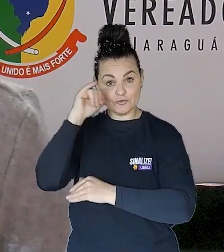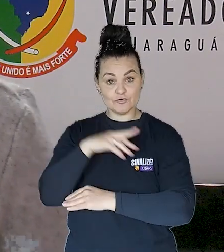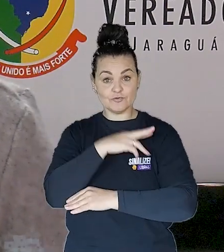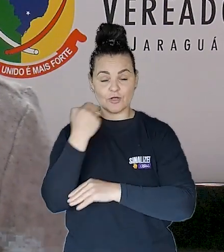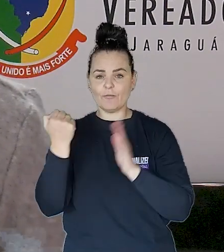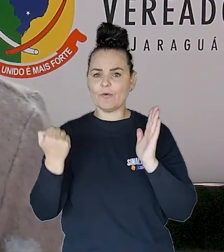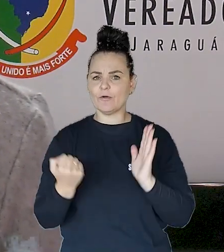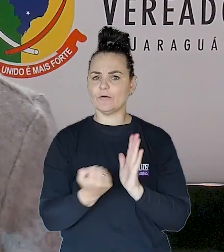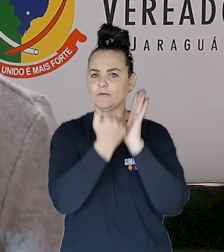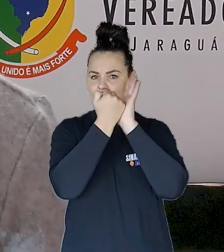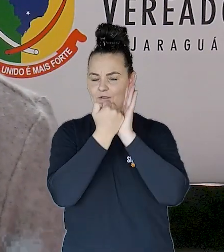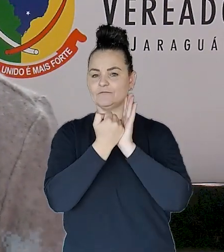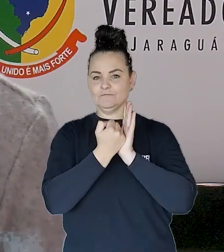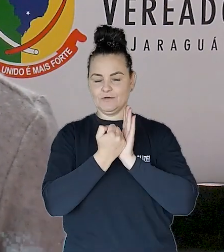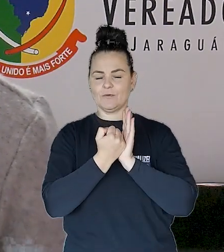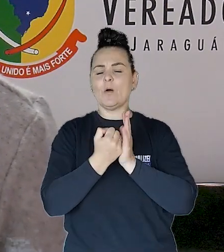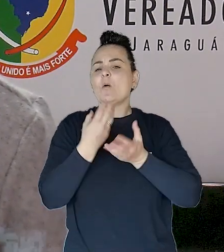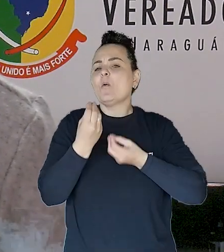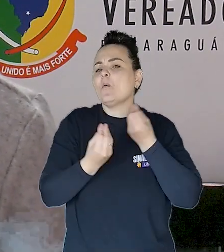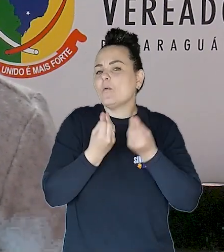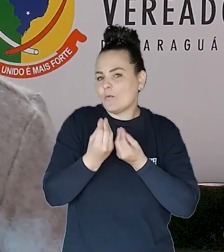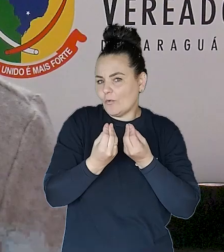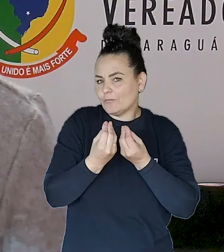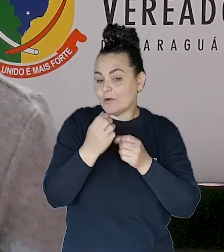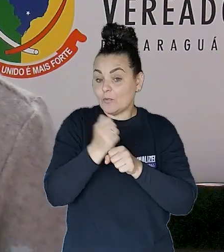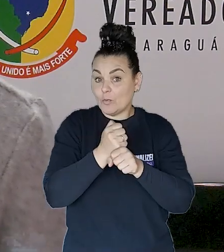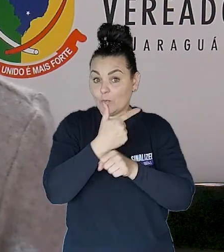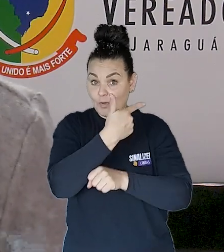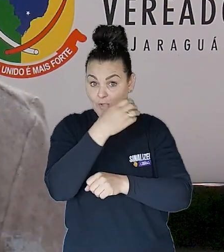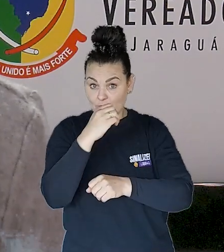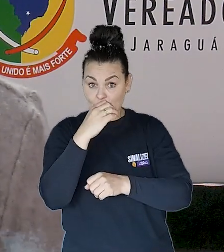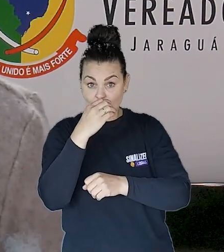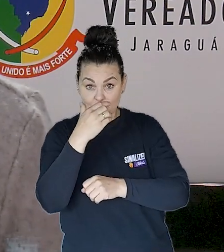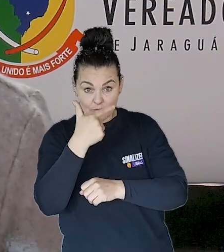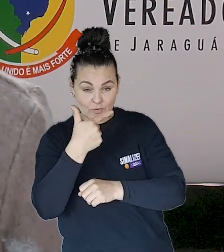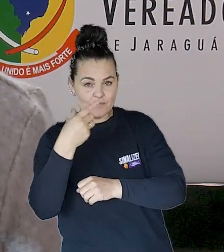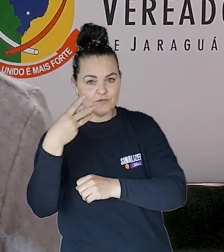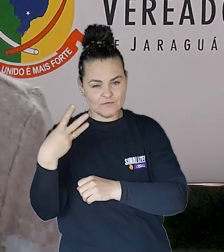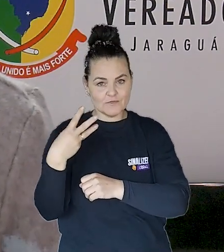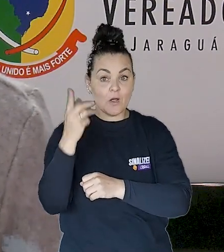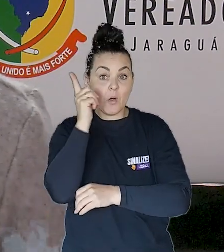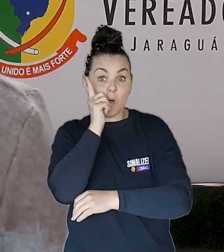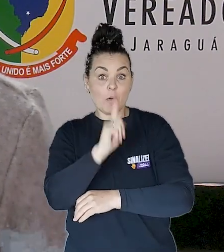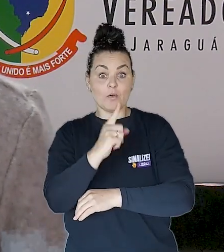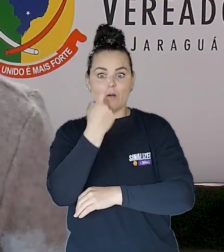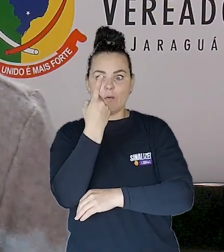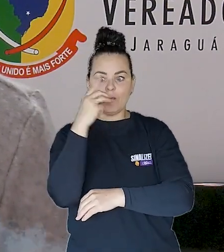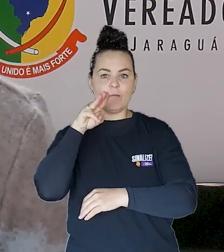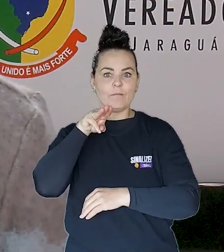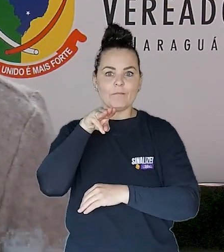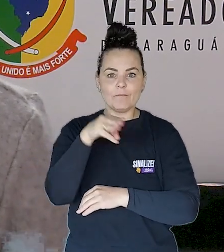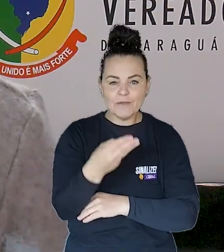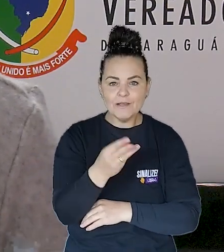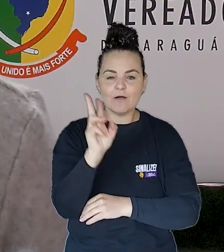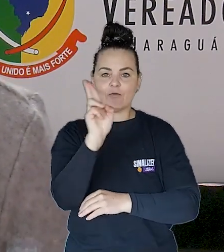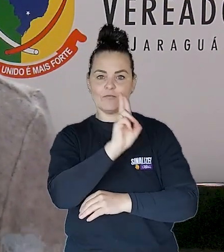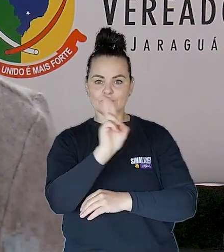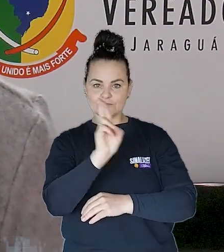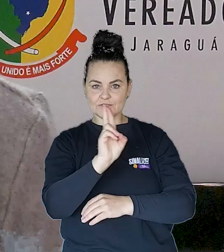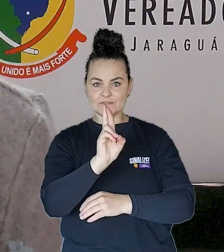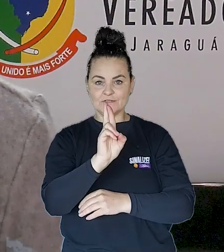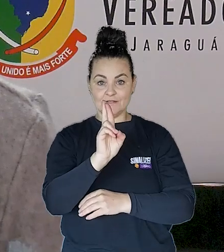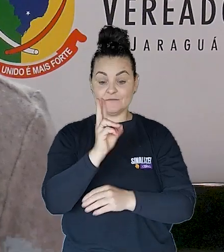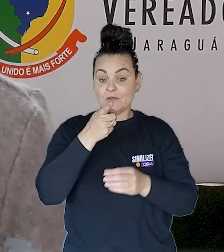de Jaraguá do Sul se destacaram por sua atuação como em 2023 quando trouxeram R 1 milhão deais em